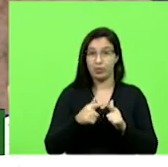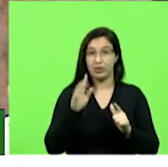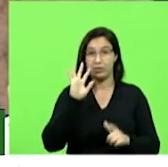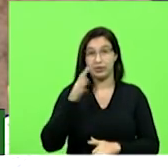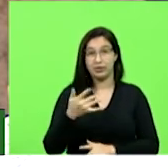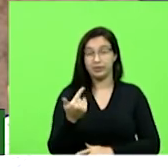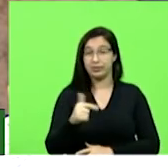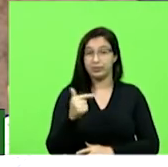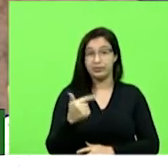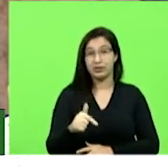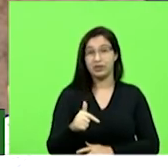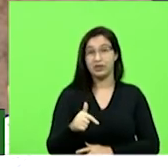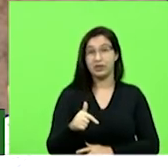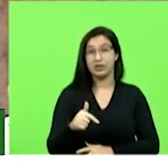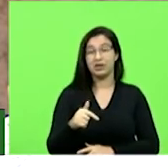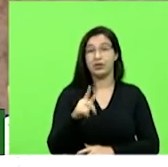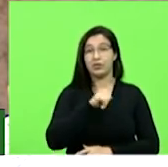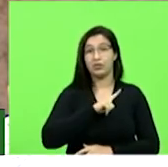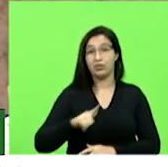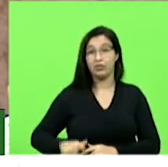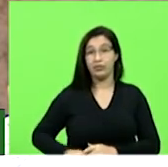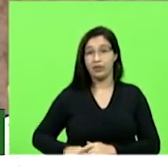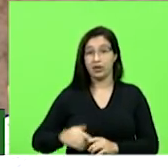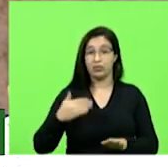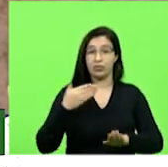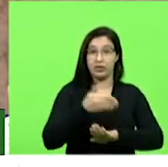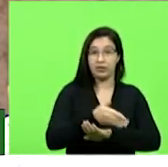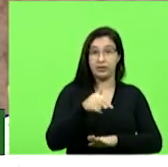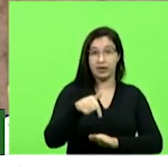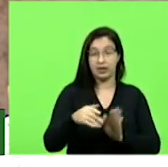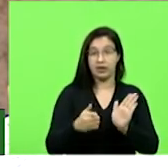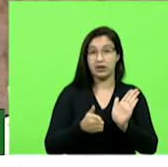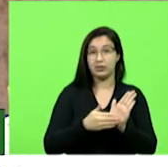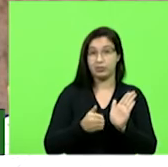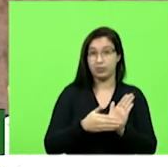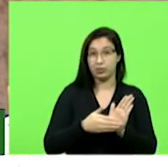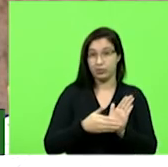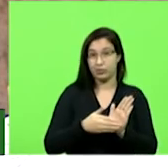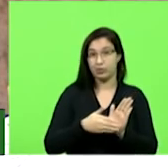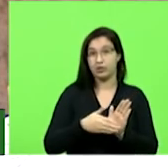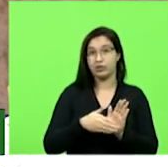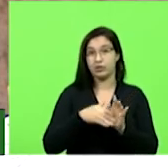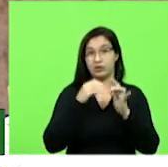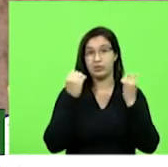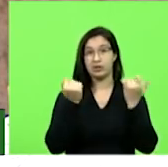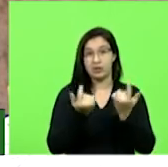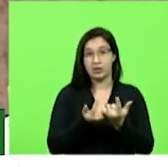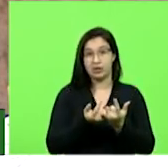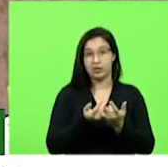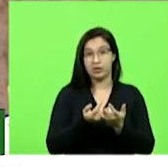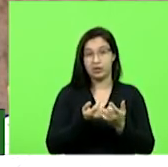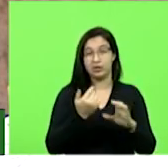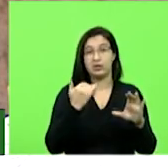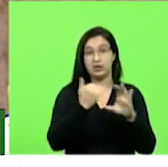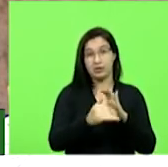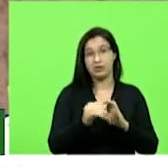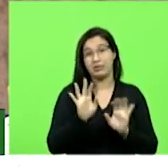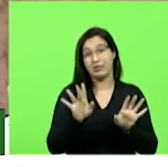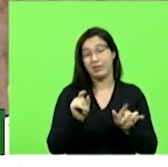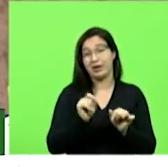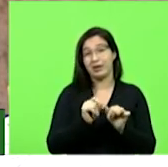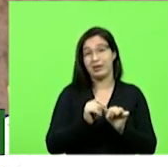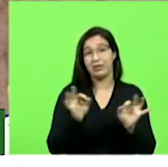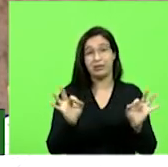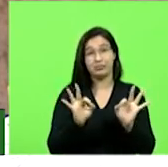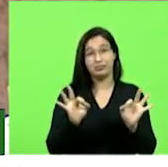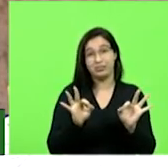Catarina não envia a proposta para cá. Se fosse responsável, enviaria hoje, antes do final do dia, a proposta para cá. Mas não faz, não é responsável